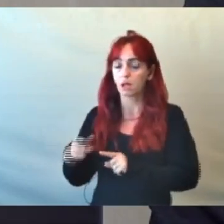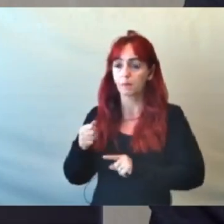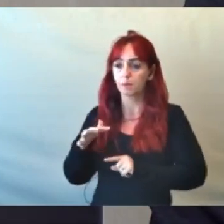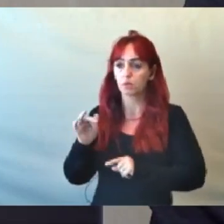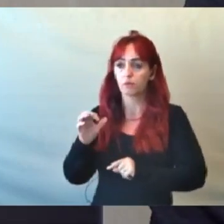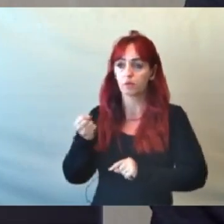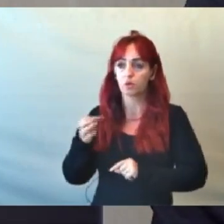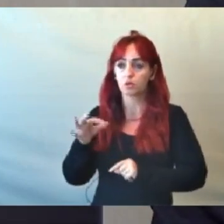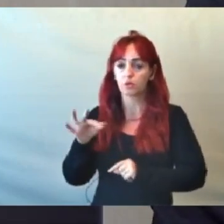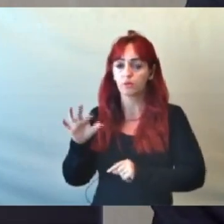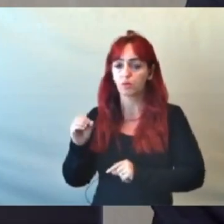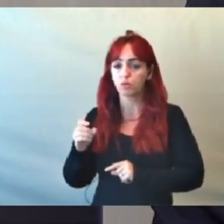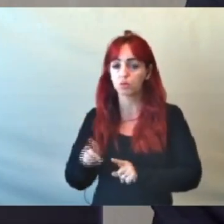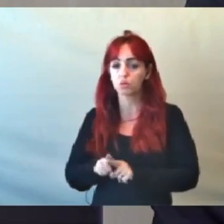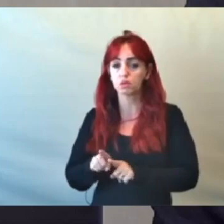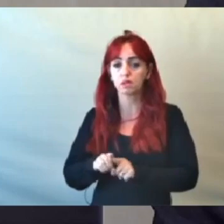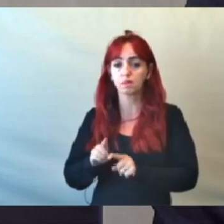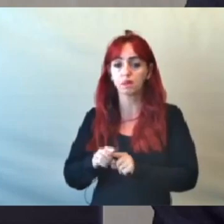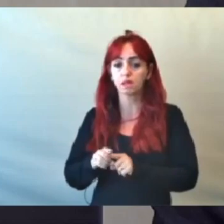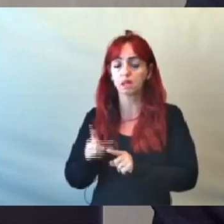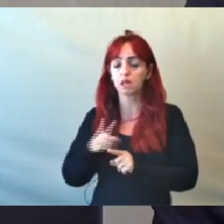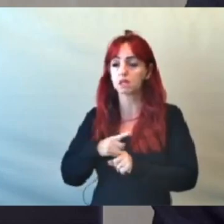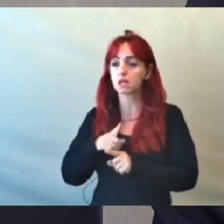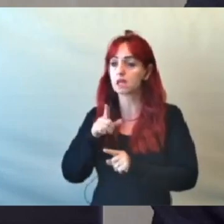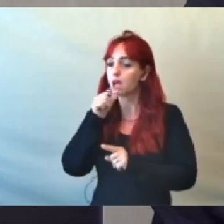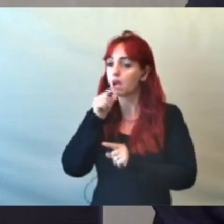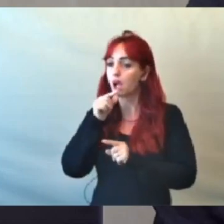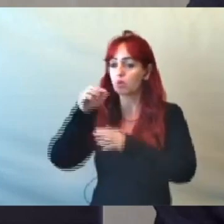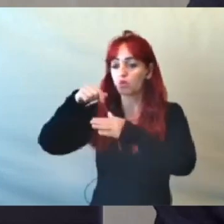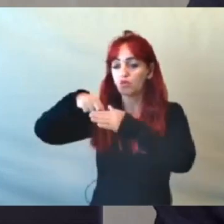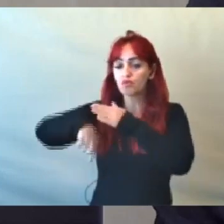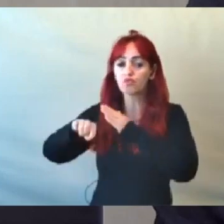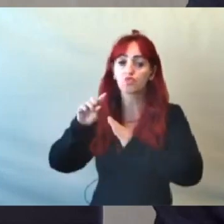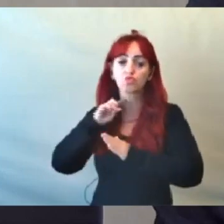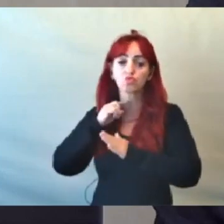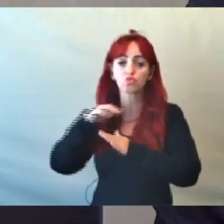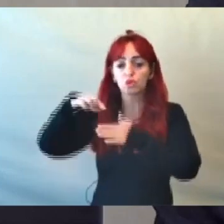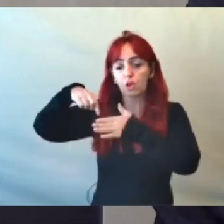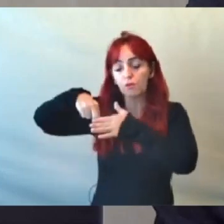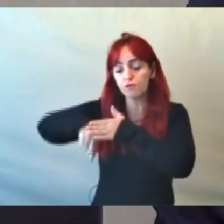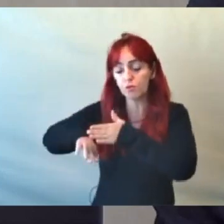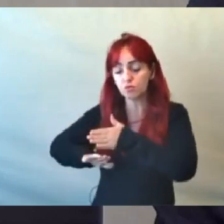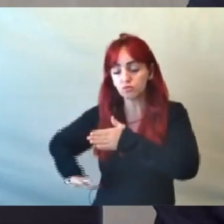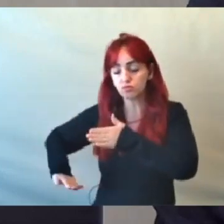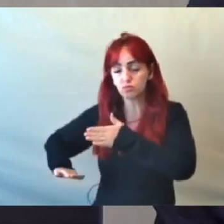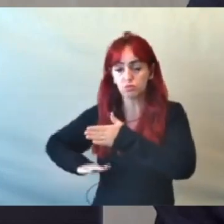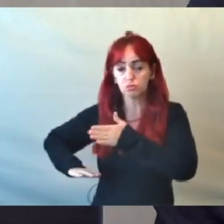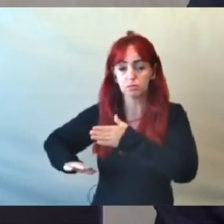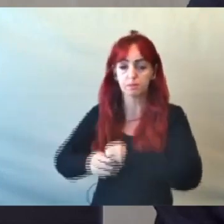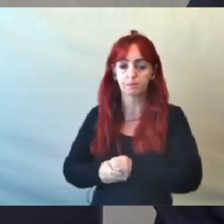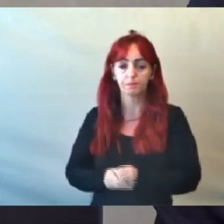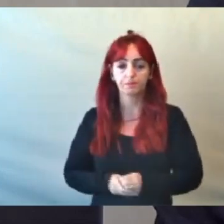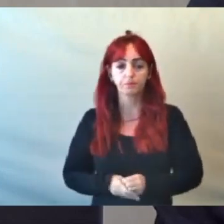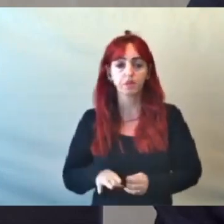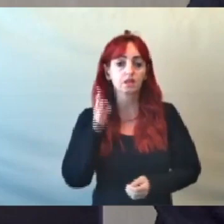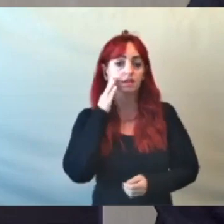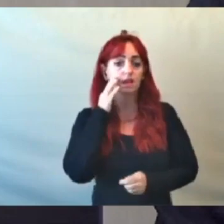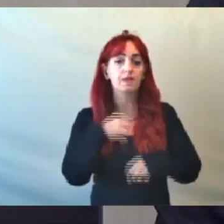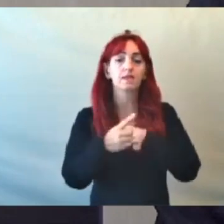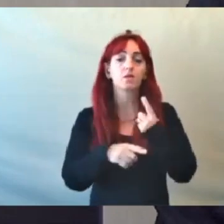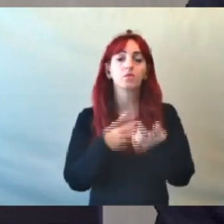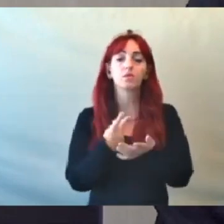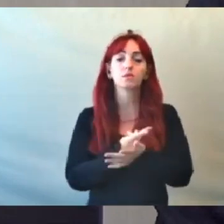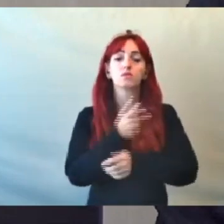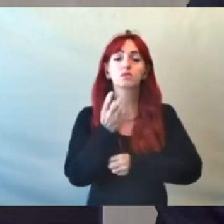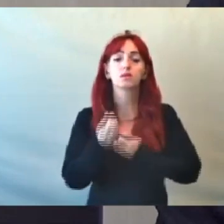no fundo do lago. A gente gostaria de saber, tecnicamente, depois, isso fica depositado